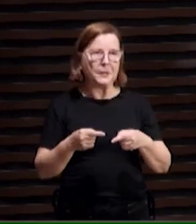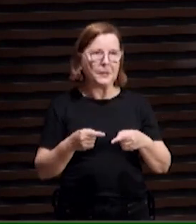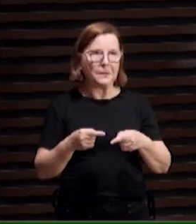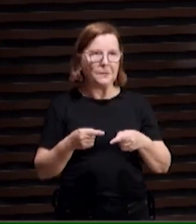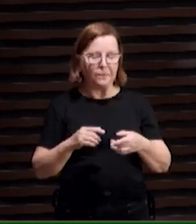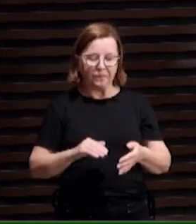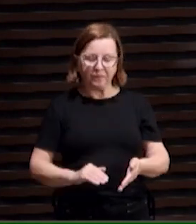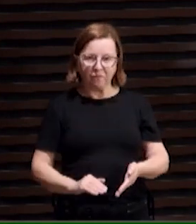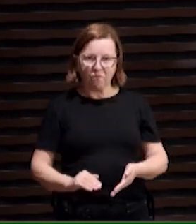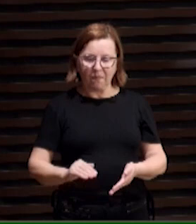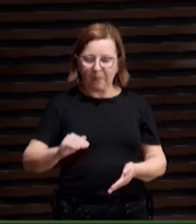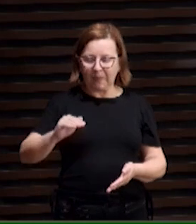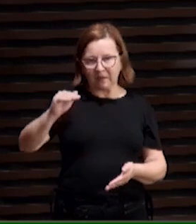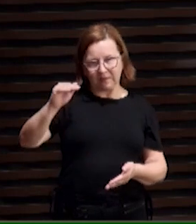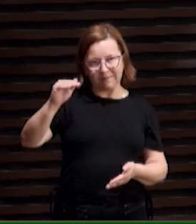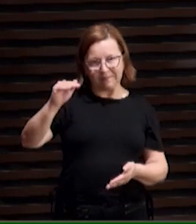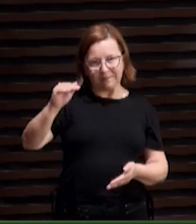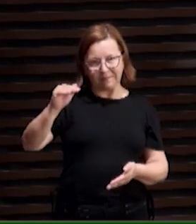da sua criação.